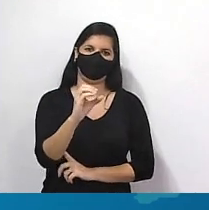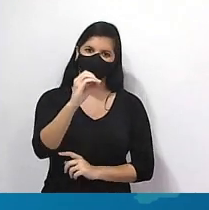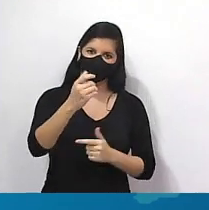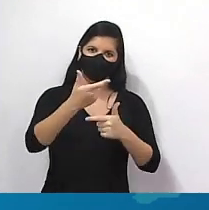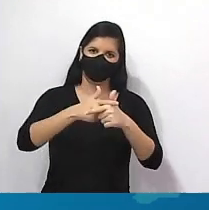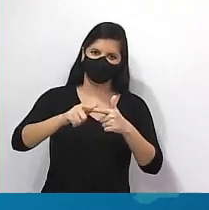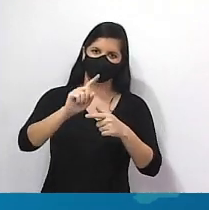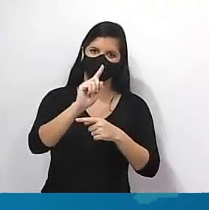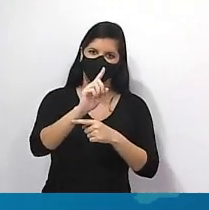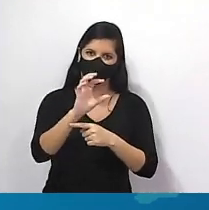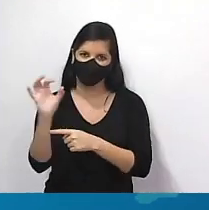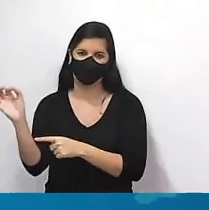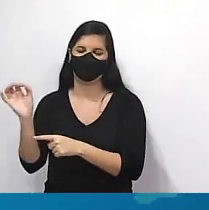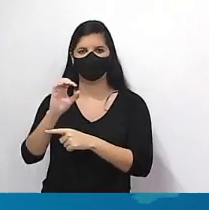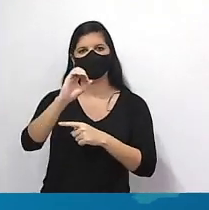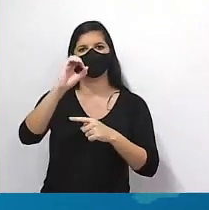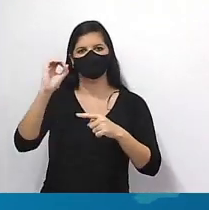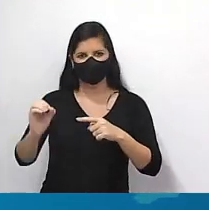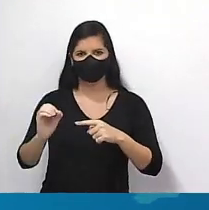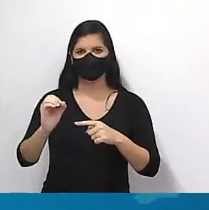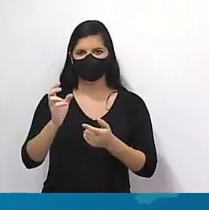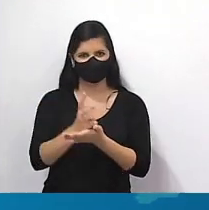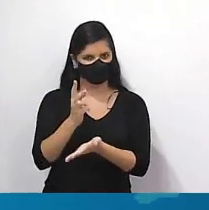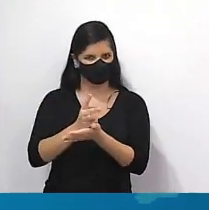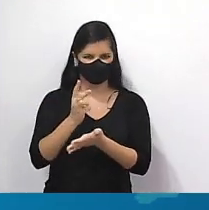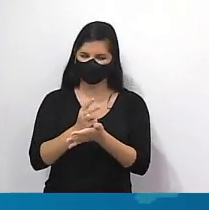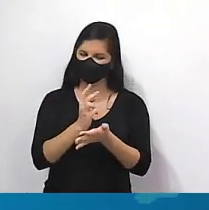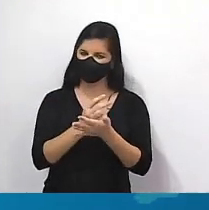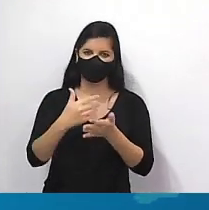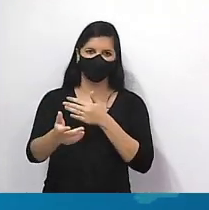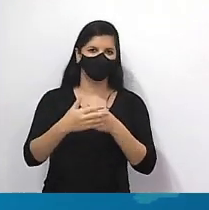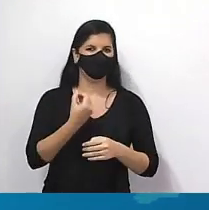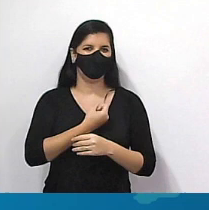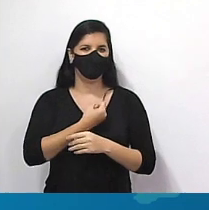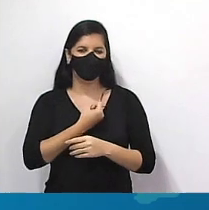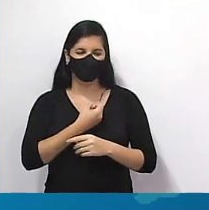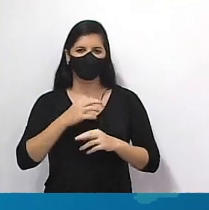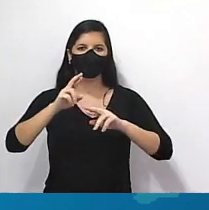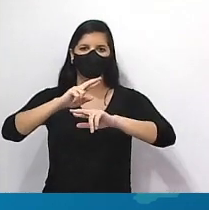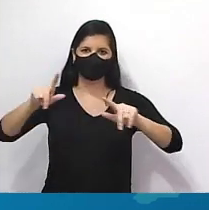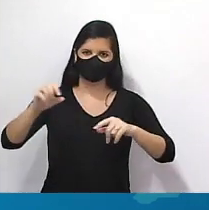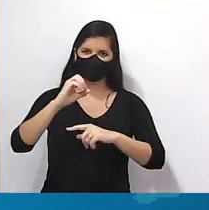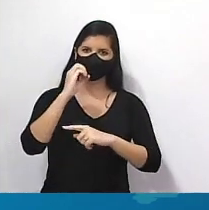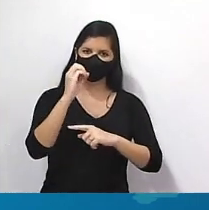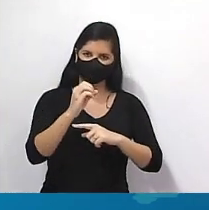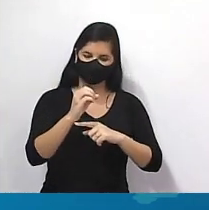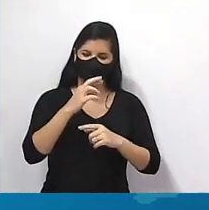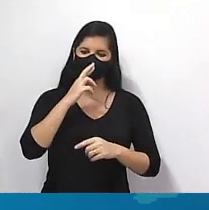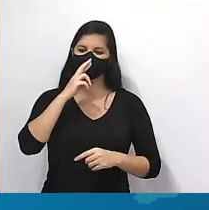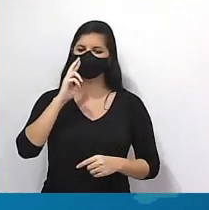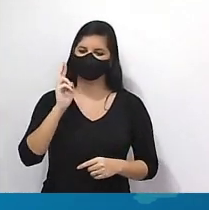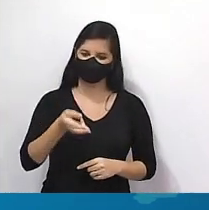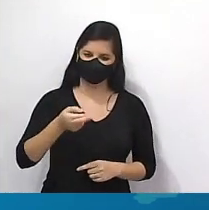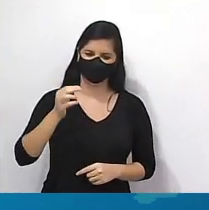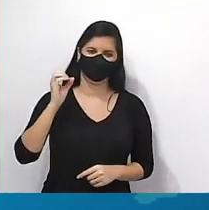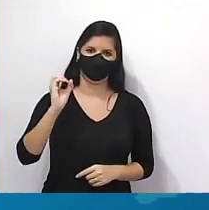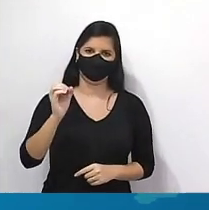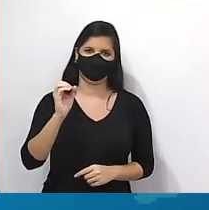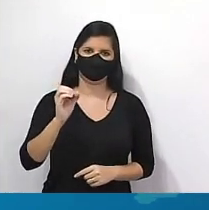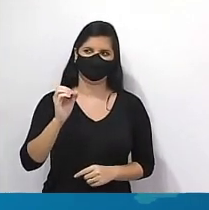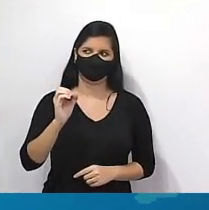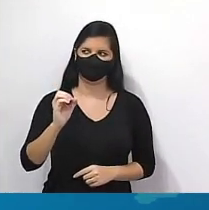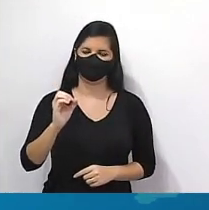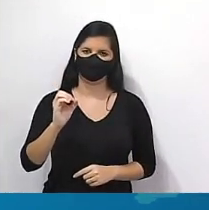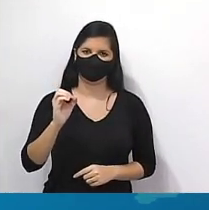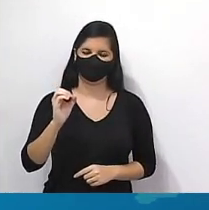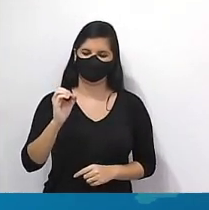0, tá bom? 0 no numerador dividido por qualquer valor diferente de 0 não pode, denominador não pode ser zero,